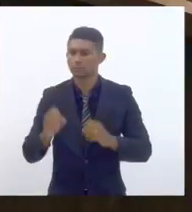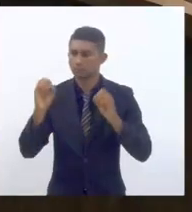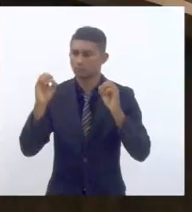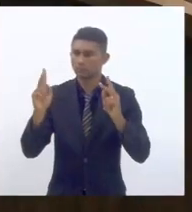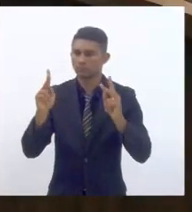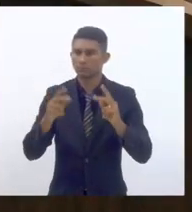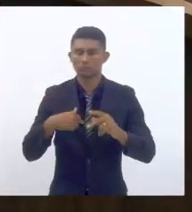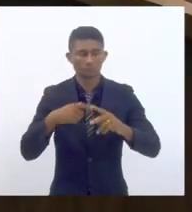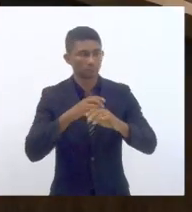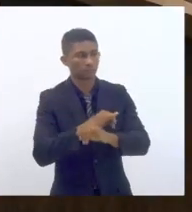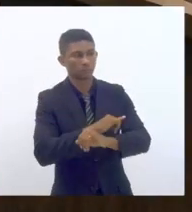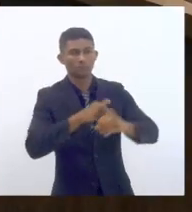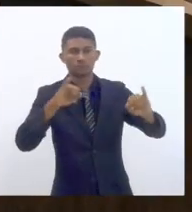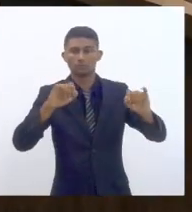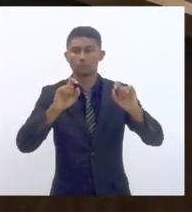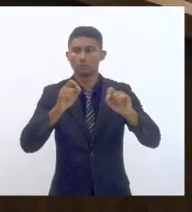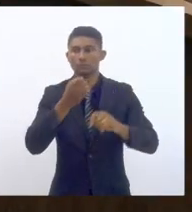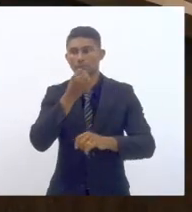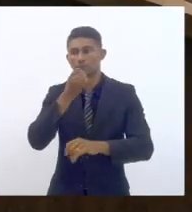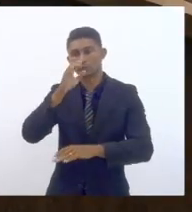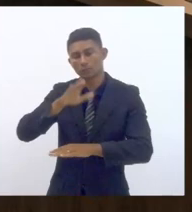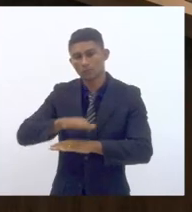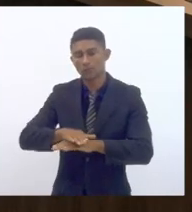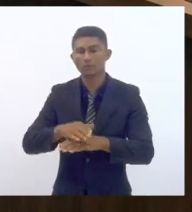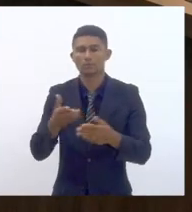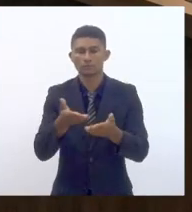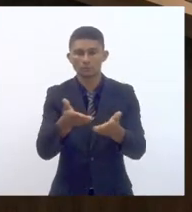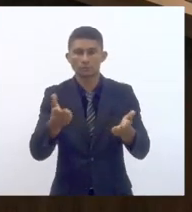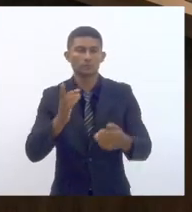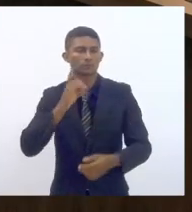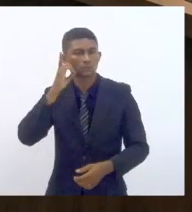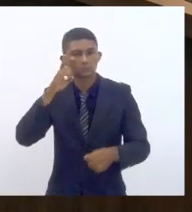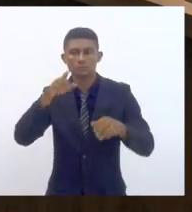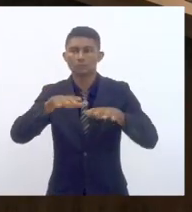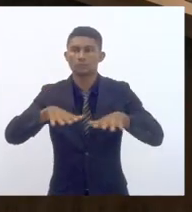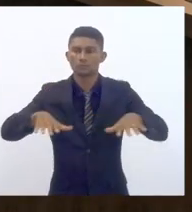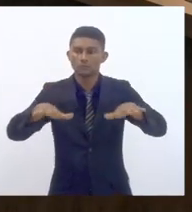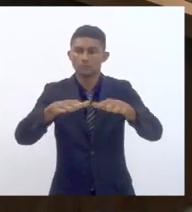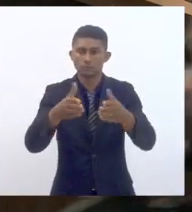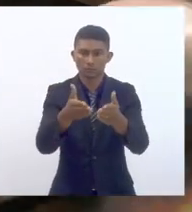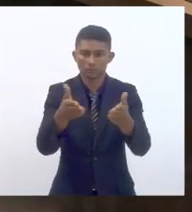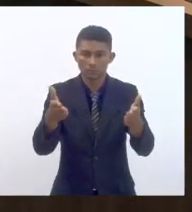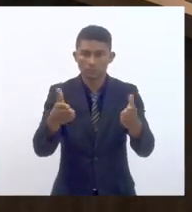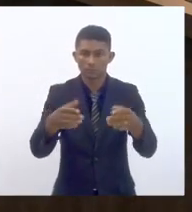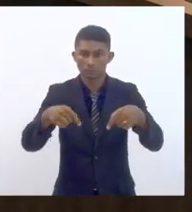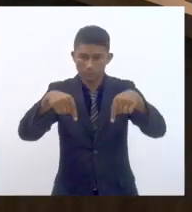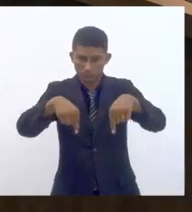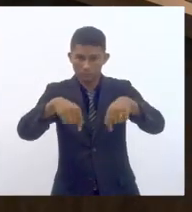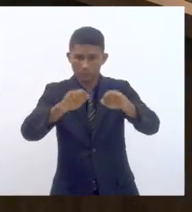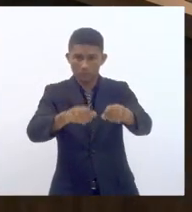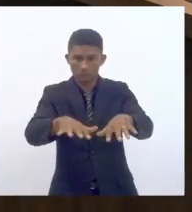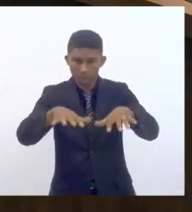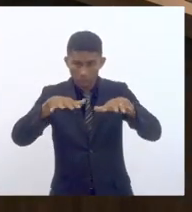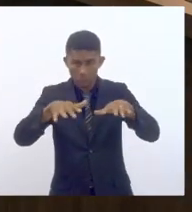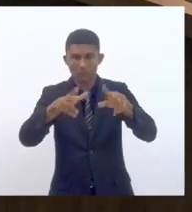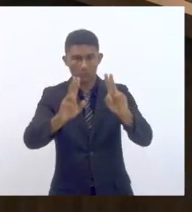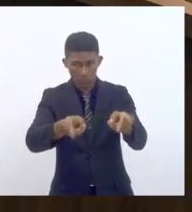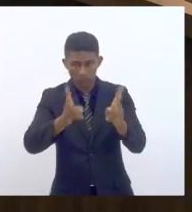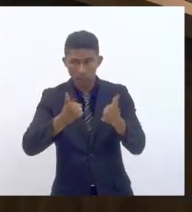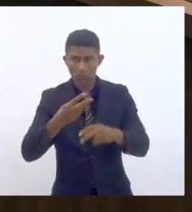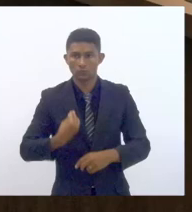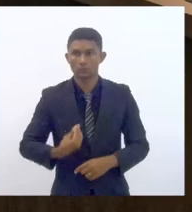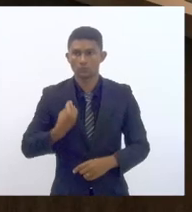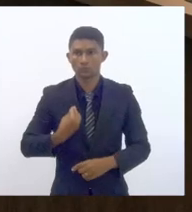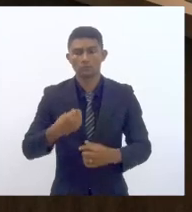Quero chamar a atenção aqui, boa tarde, presidente. Quero chamar a atenção aqui a todos os parlamentares que estão dentro do plenário da Assembleia Legislativa